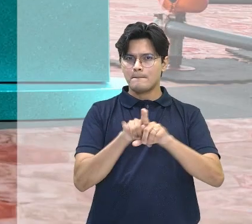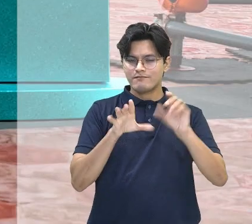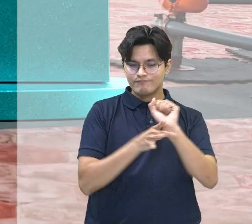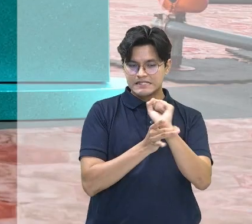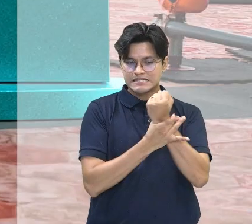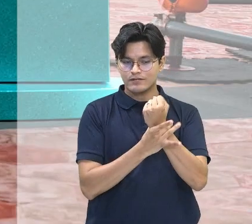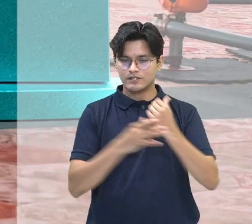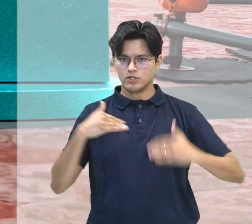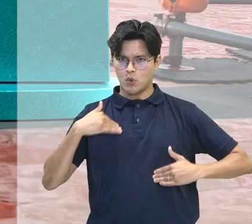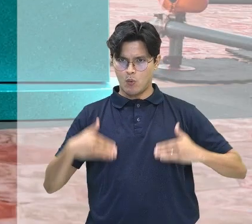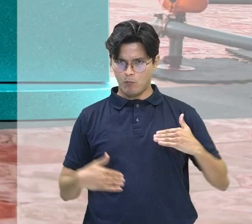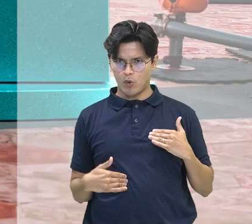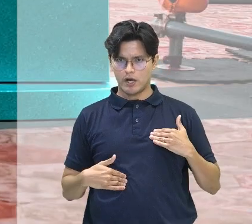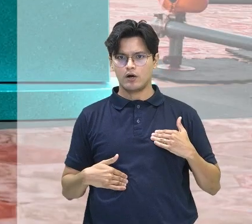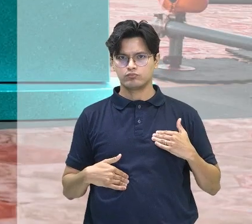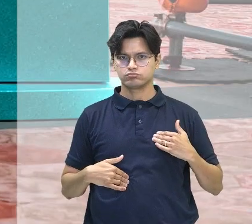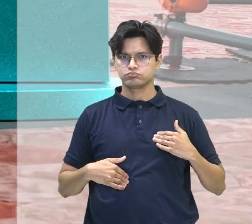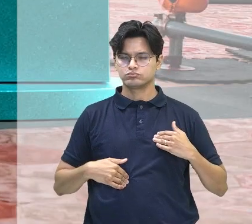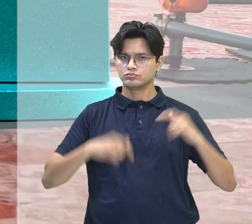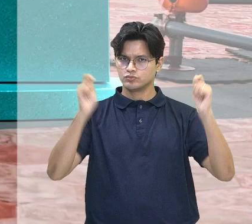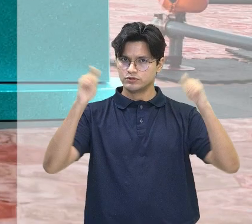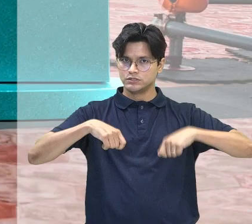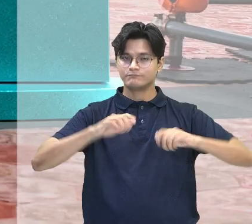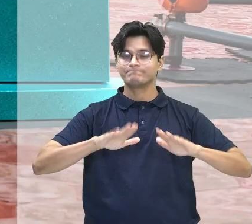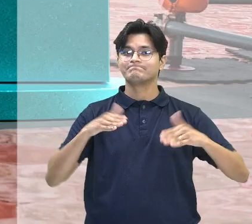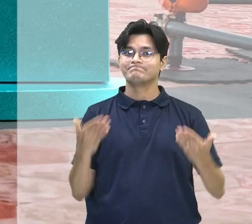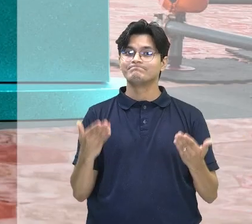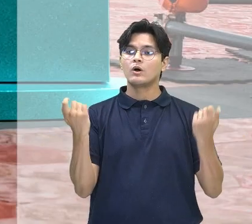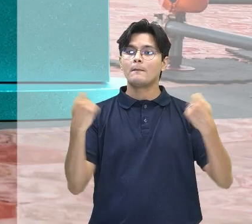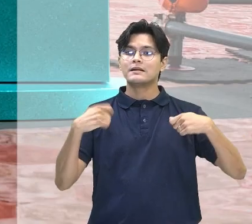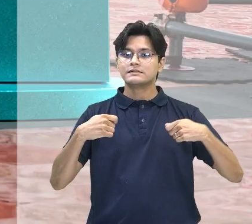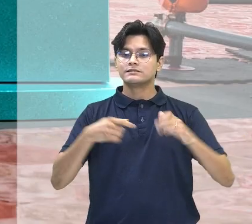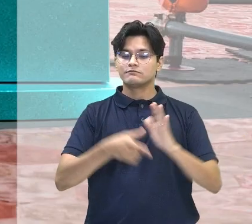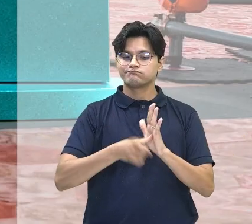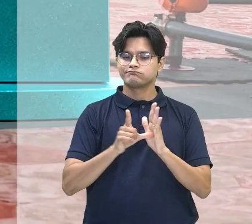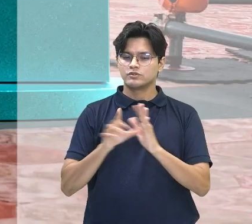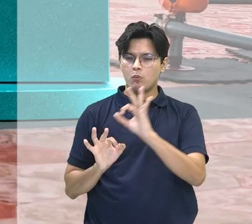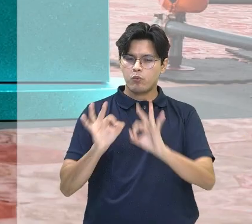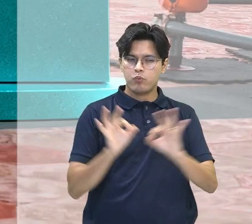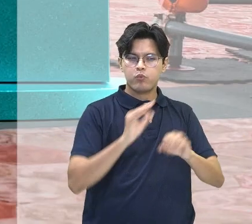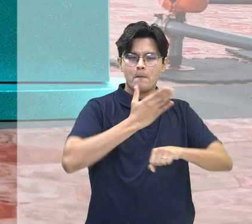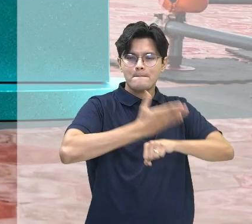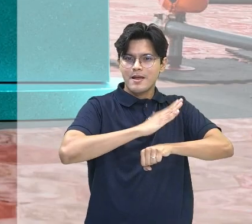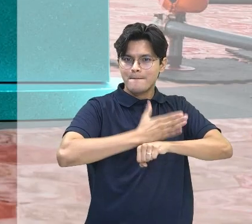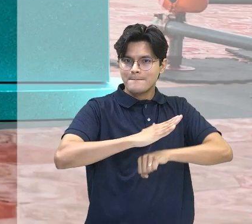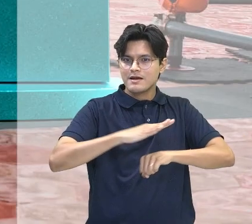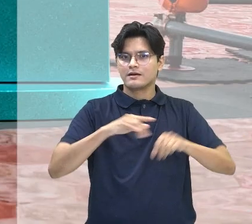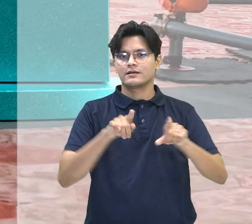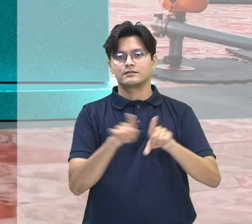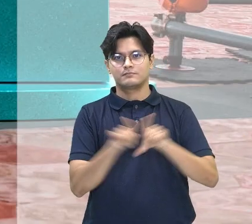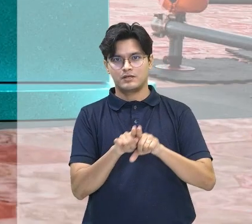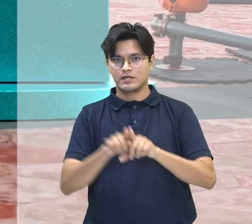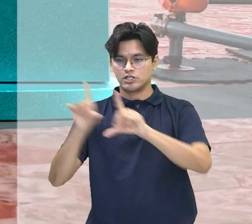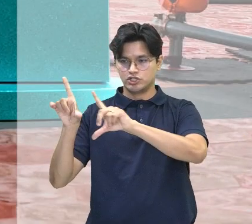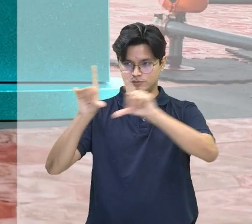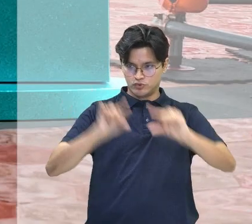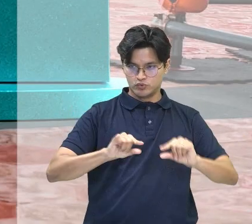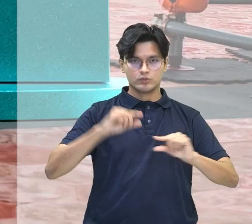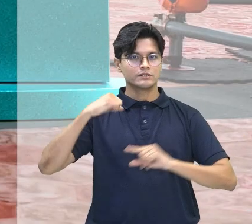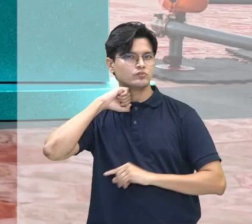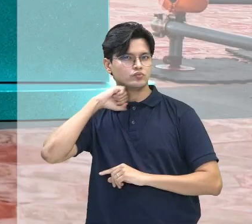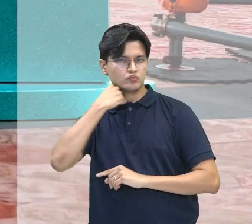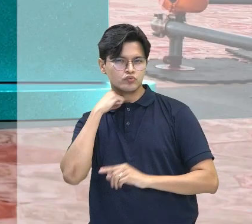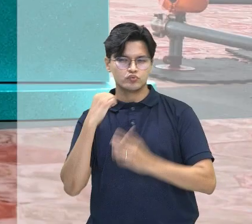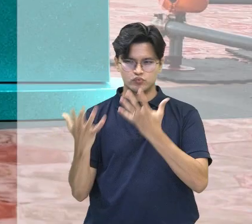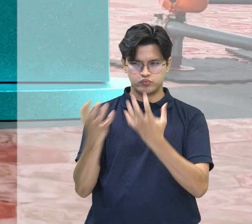justamente. Então, para isso, ele precisa estar preparado, ok? Reduz o estresse,